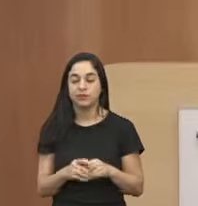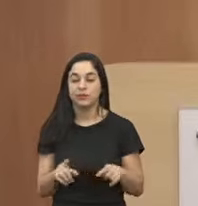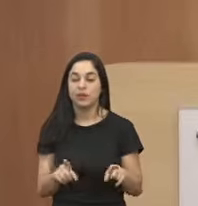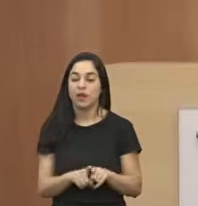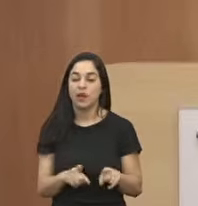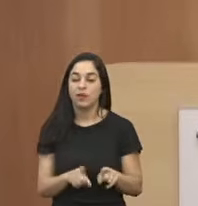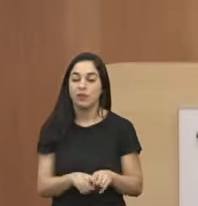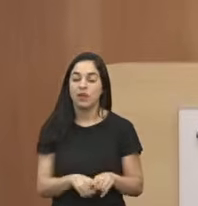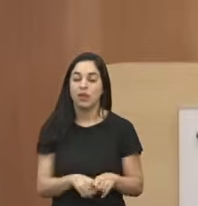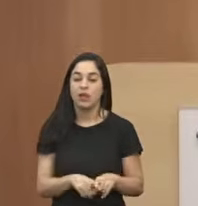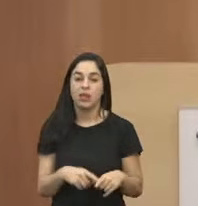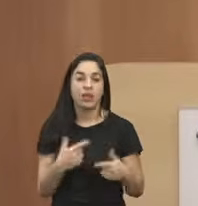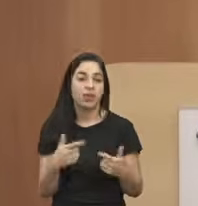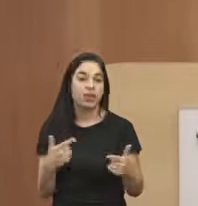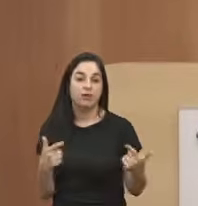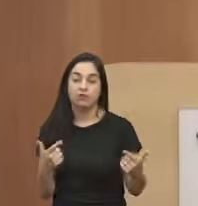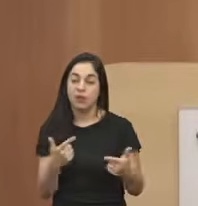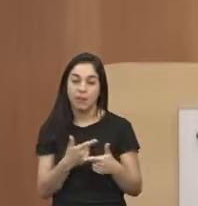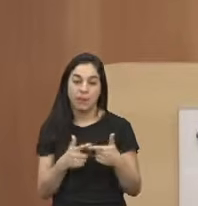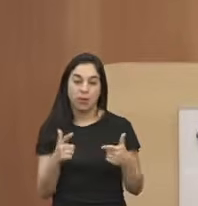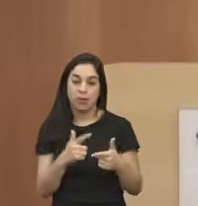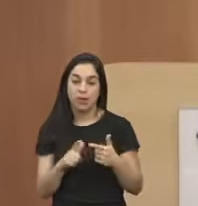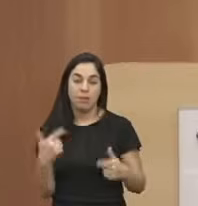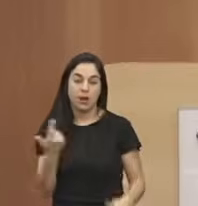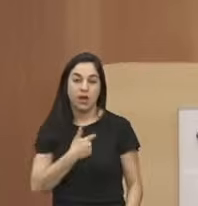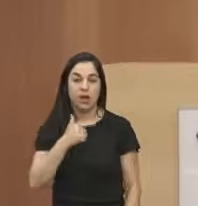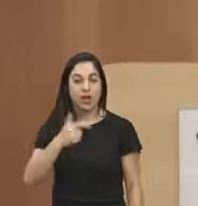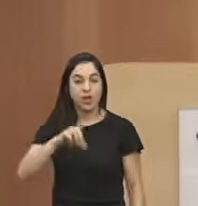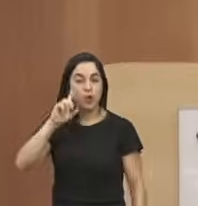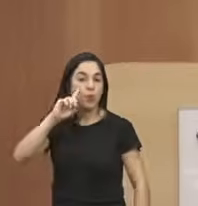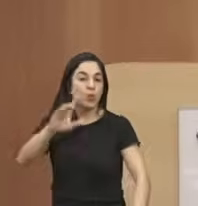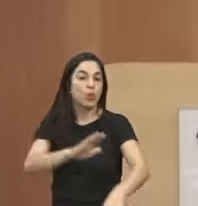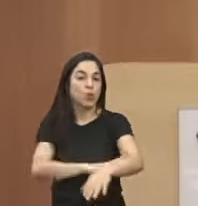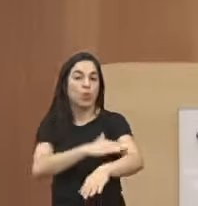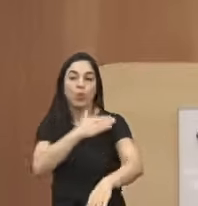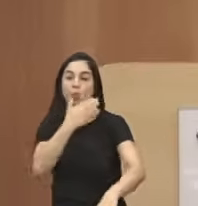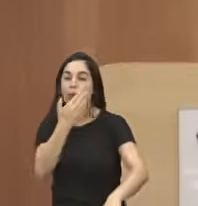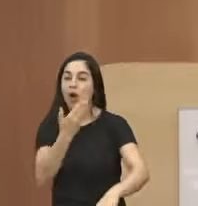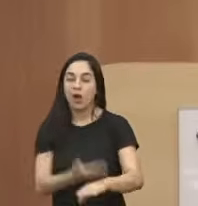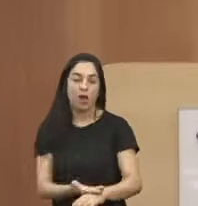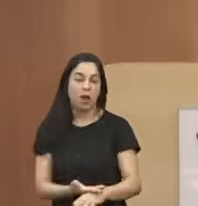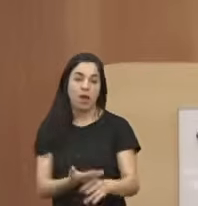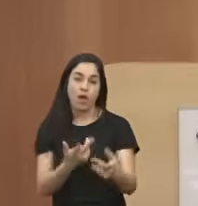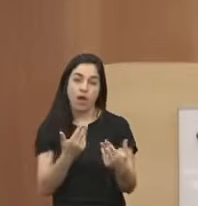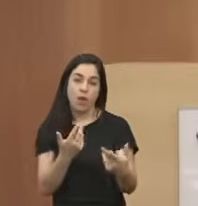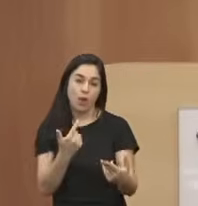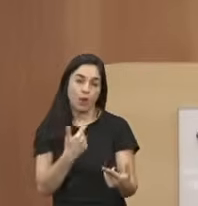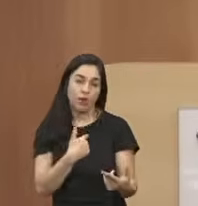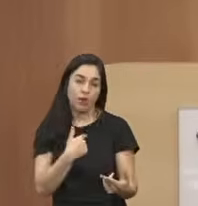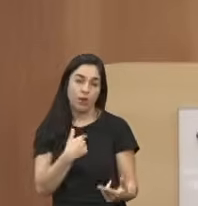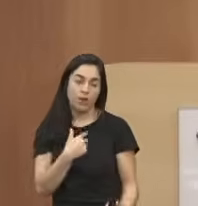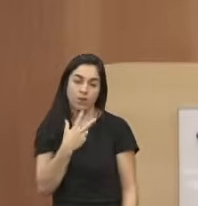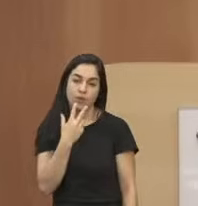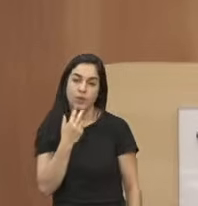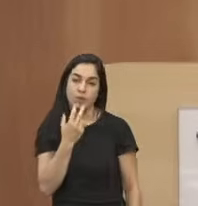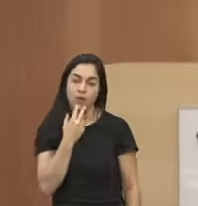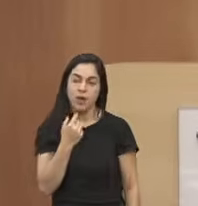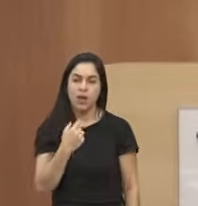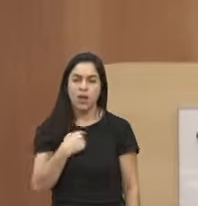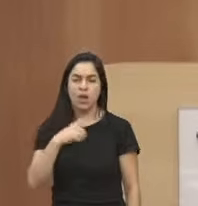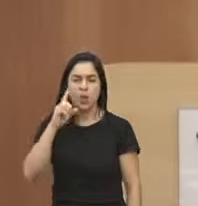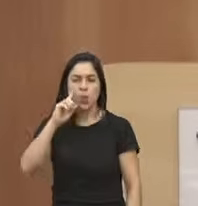não tem problema nenhum nós ficar aqui o dia todo. Faça igual eu, o vereador Valmir. Fica na